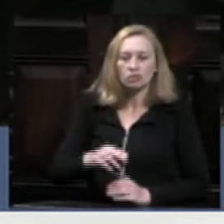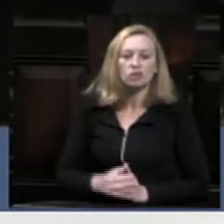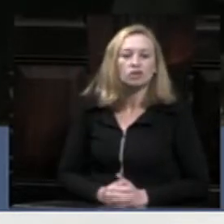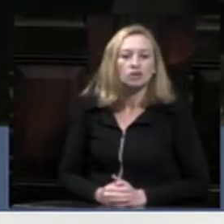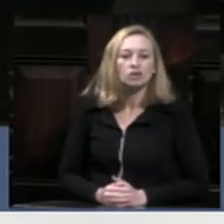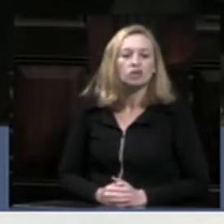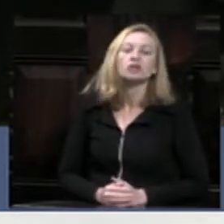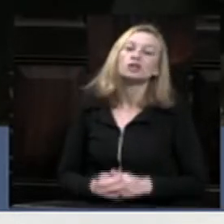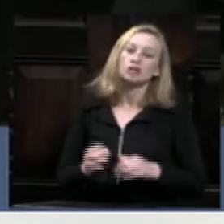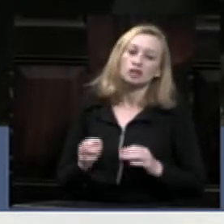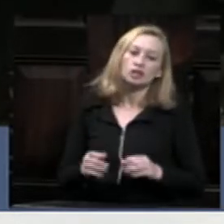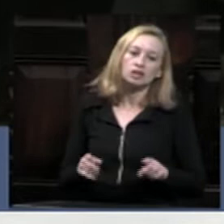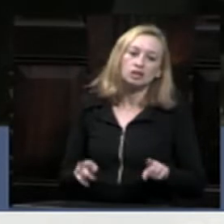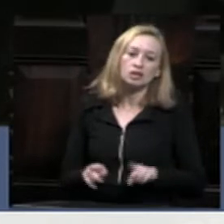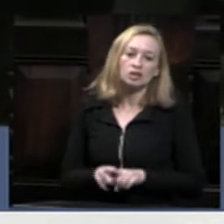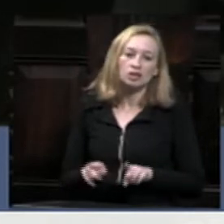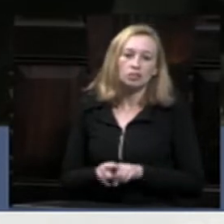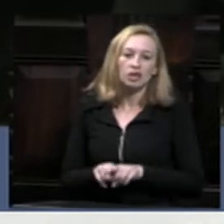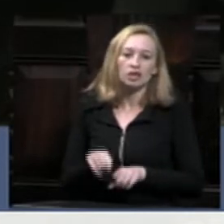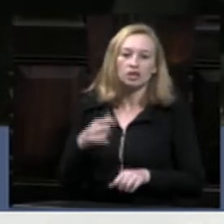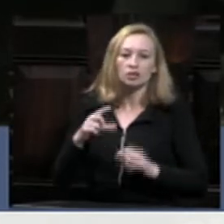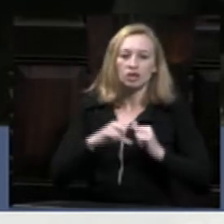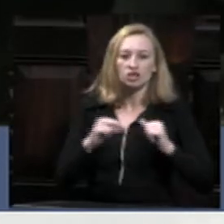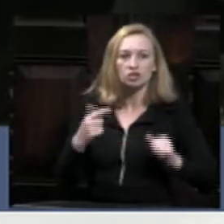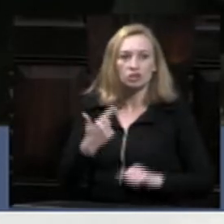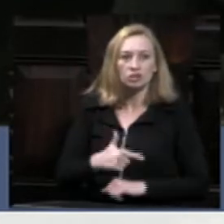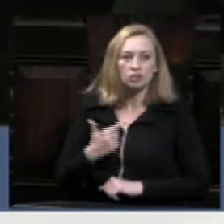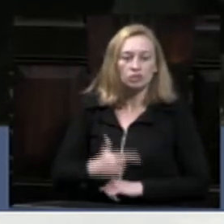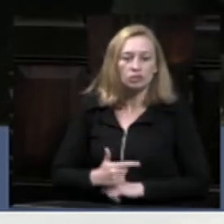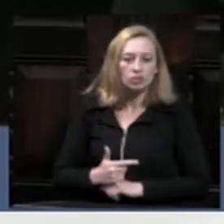E, finalmente, ao artigo 2º,